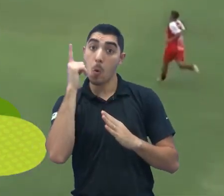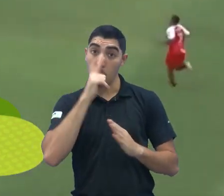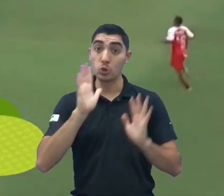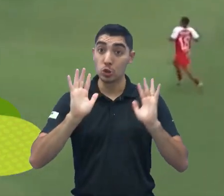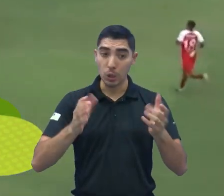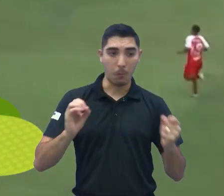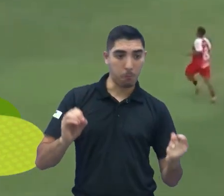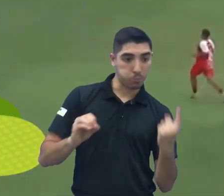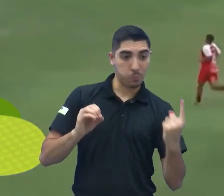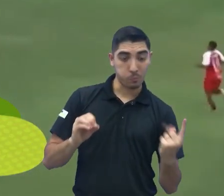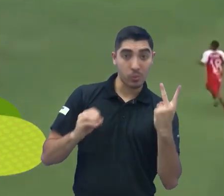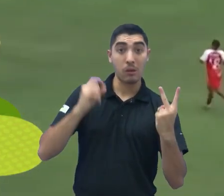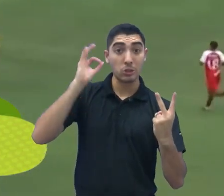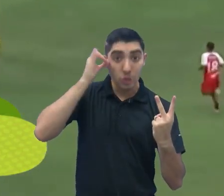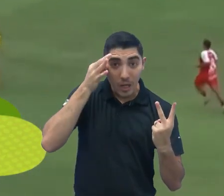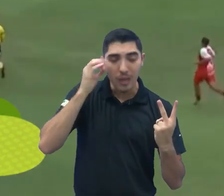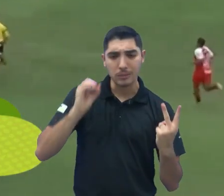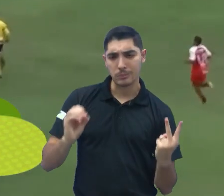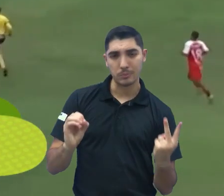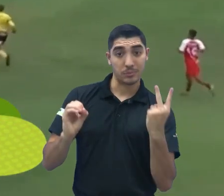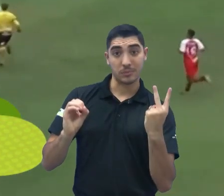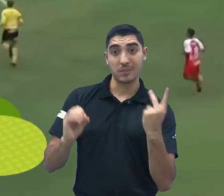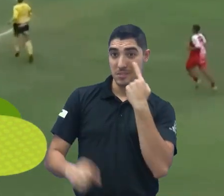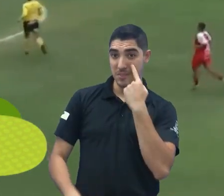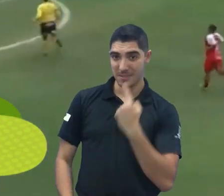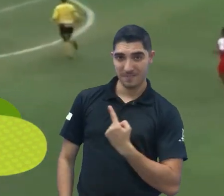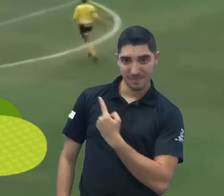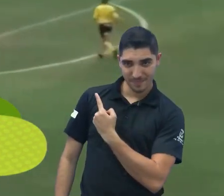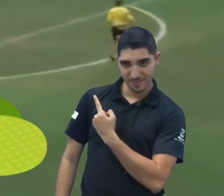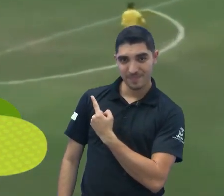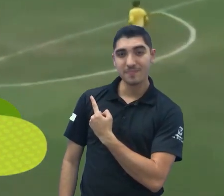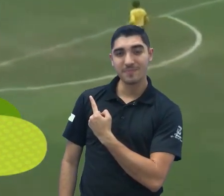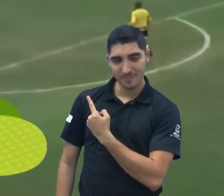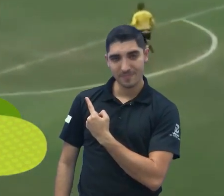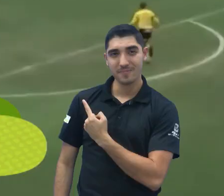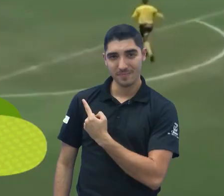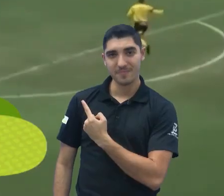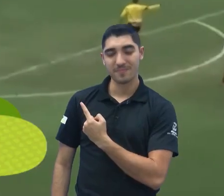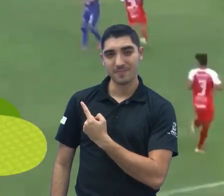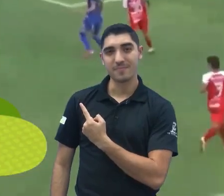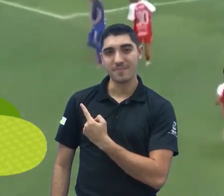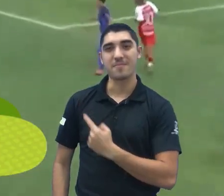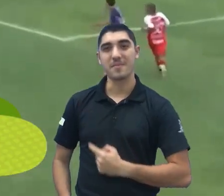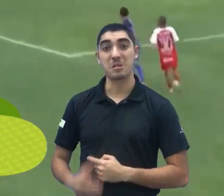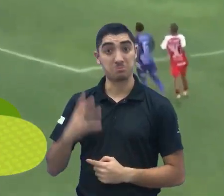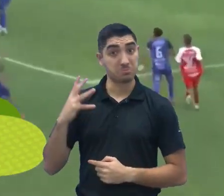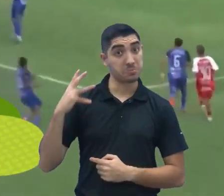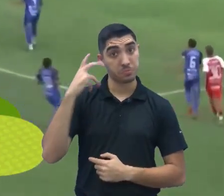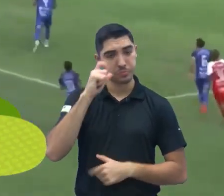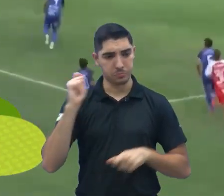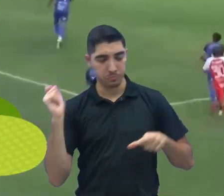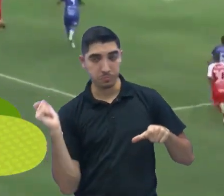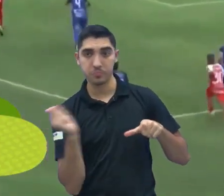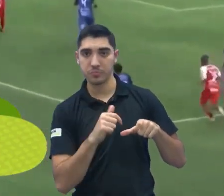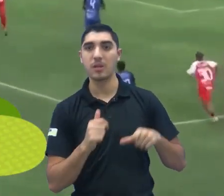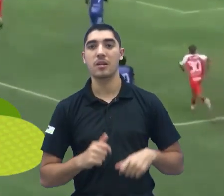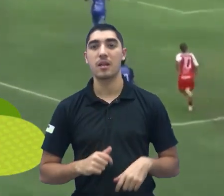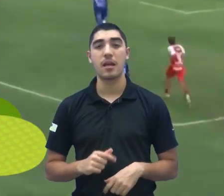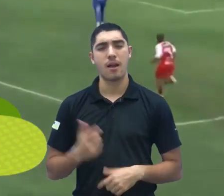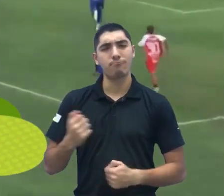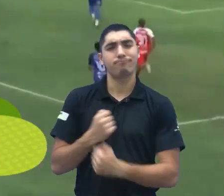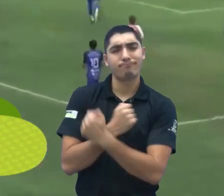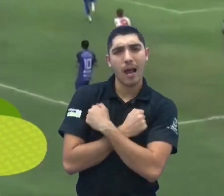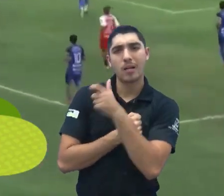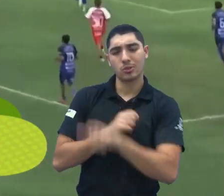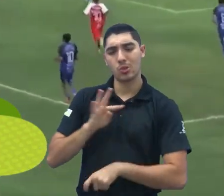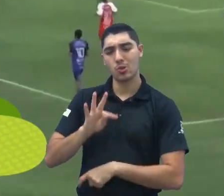e depois ele foi pra galera. Olha o segundo gol aí do Torre, pegou bonito de primeira, fez um golaço. Um abraço pro Torre e pro pai